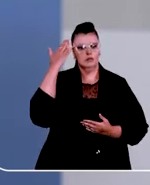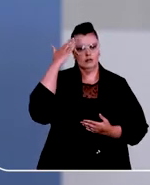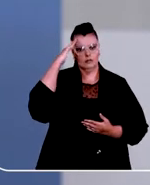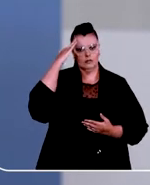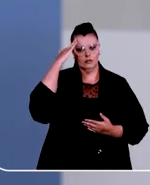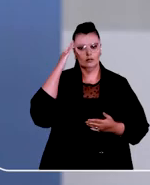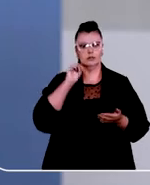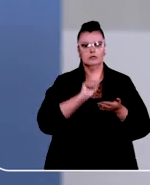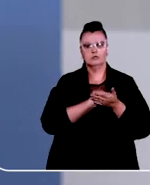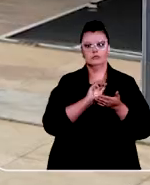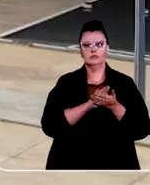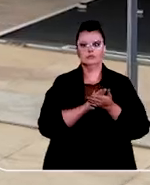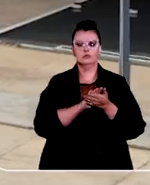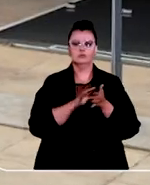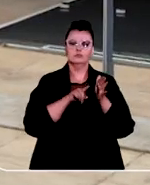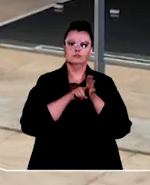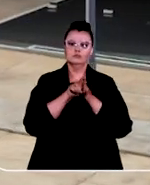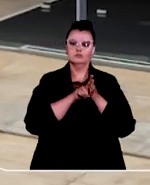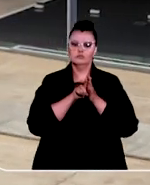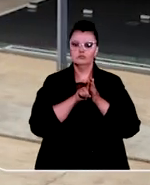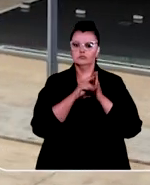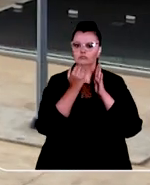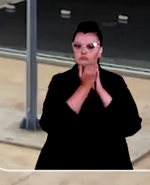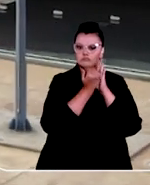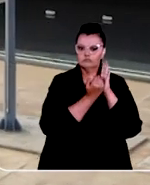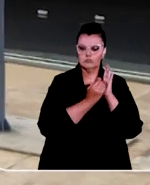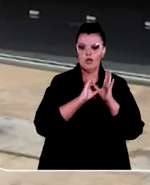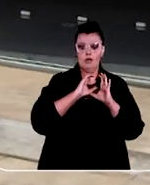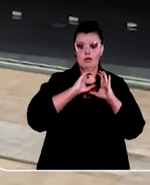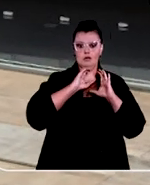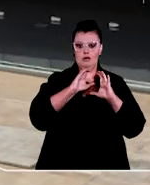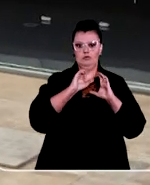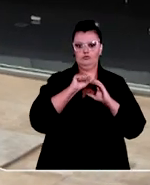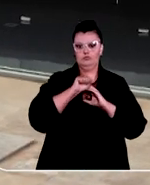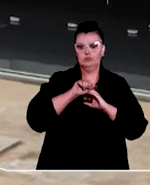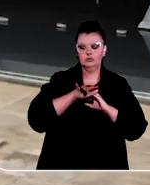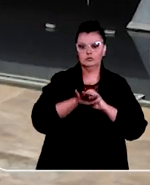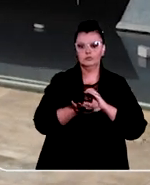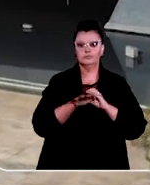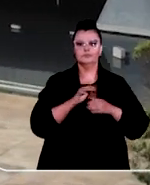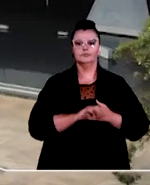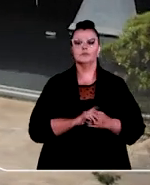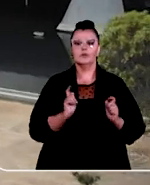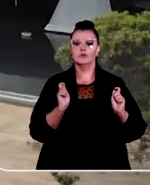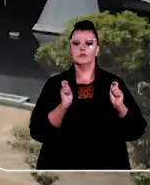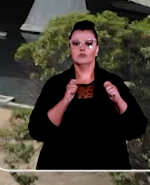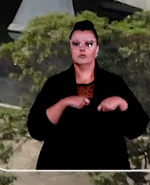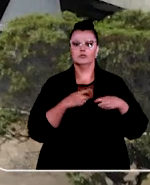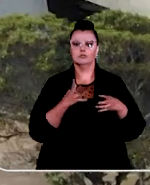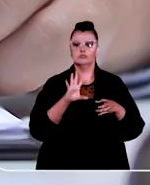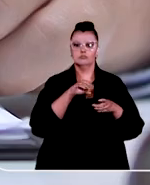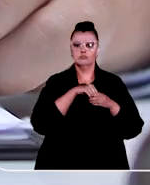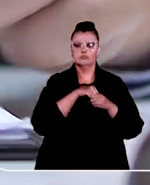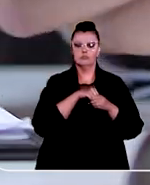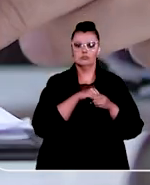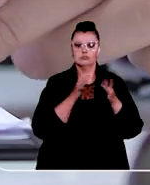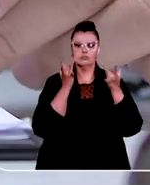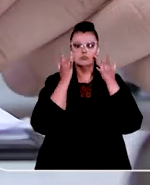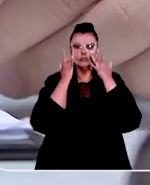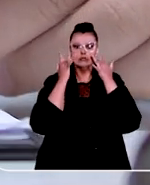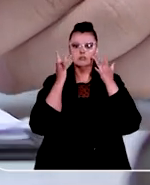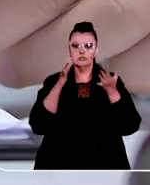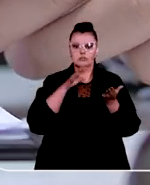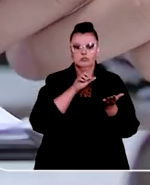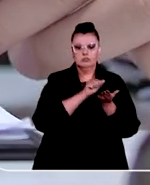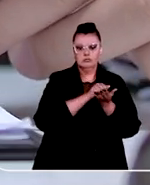Tribunal de Justiça ao dar provimento ao recurso especial de um banco a terceira turma por unanimidade entendeu que